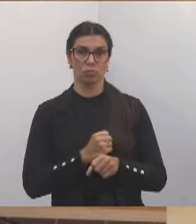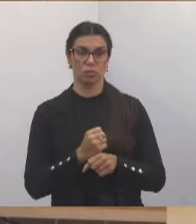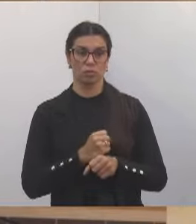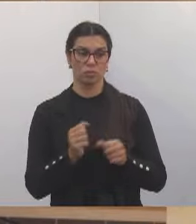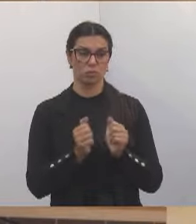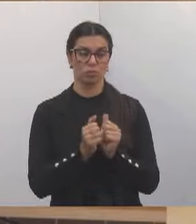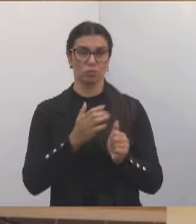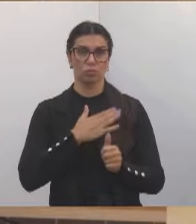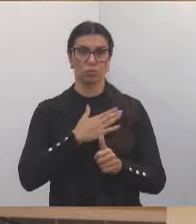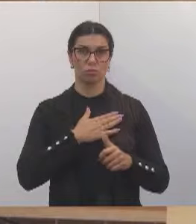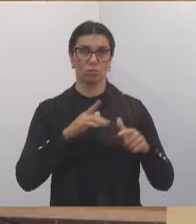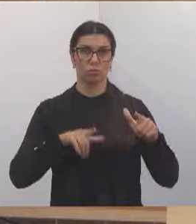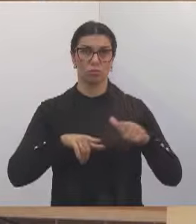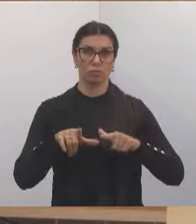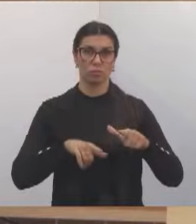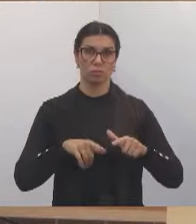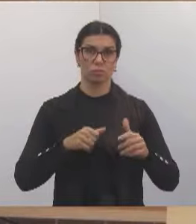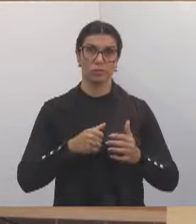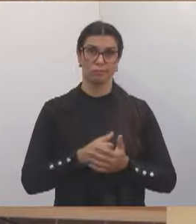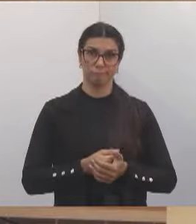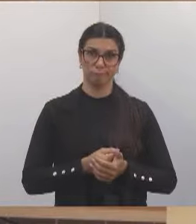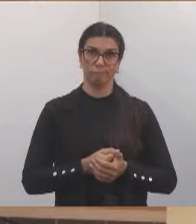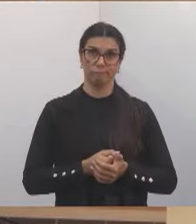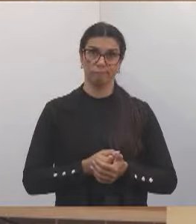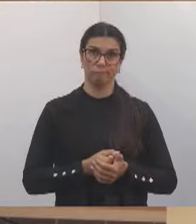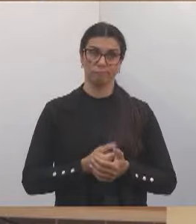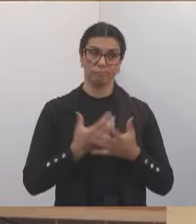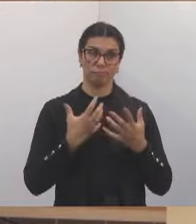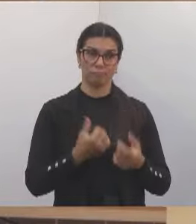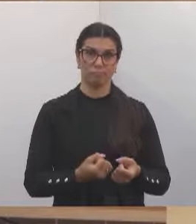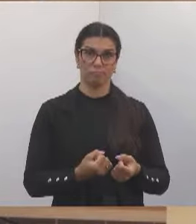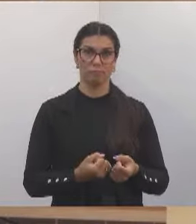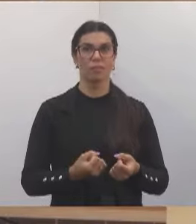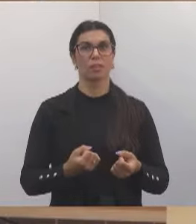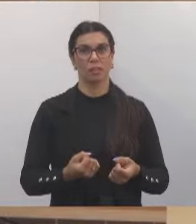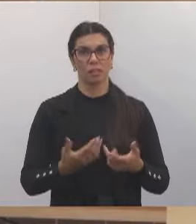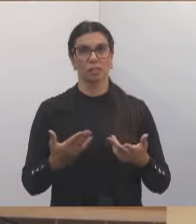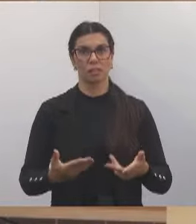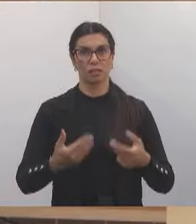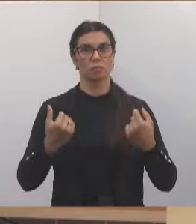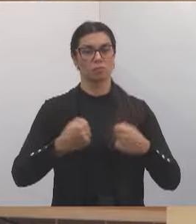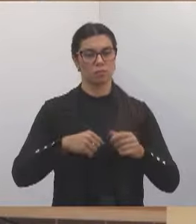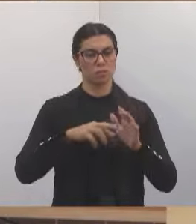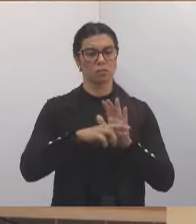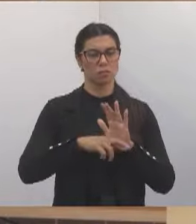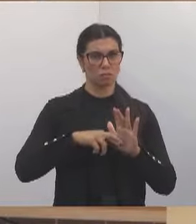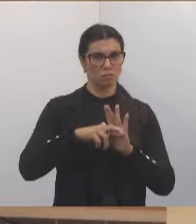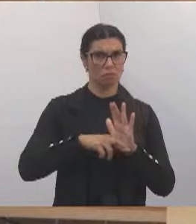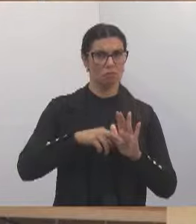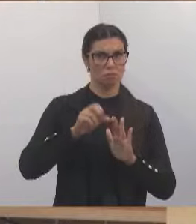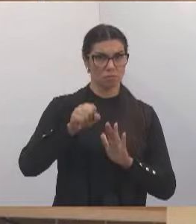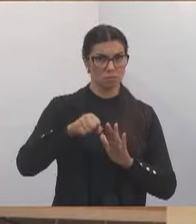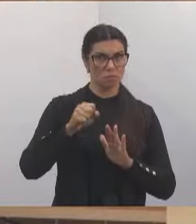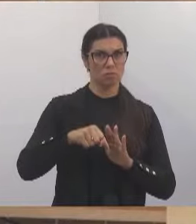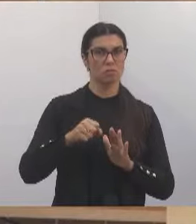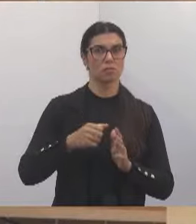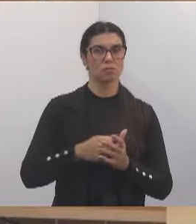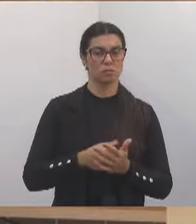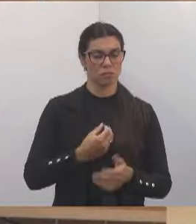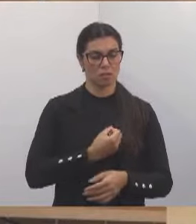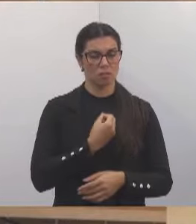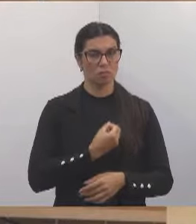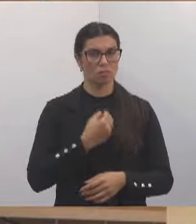o vereador. Então, a cassação tem que existir, sim, para o vereador.